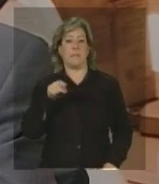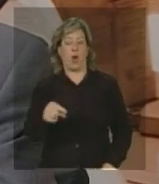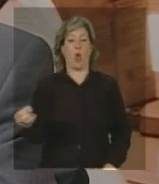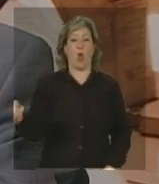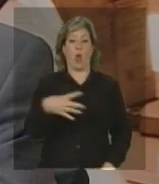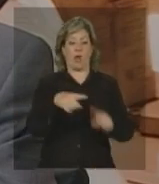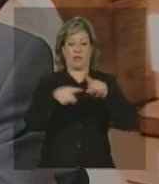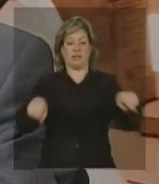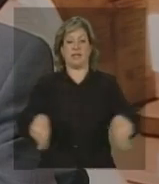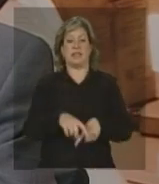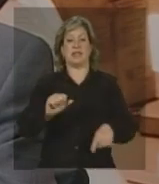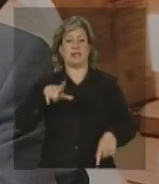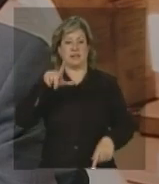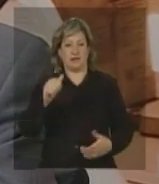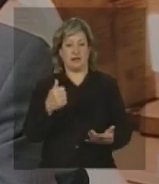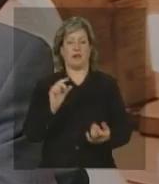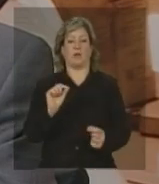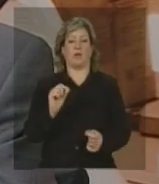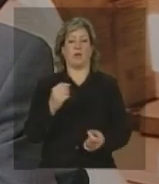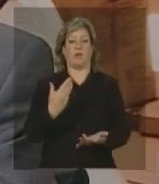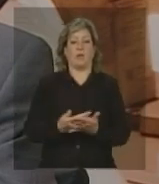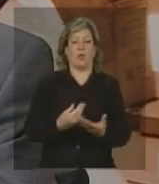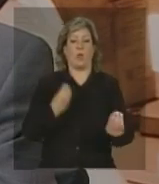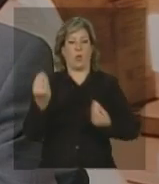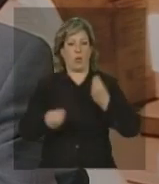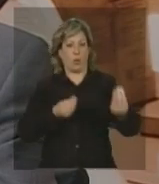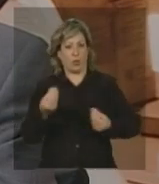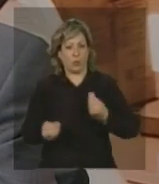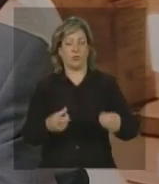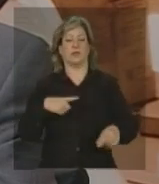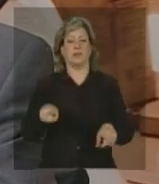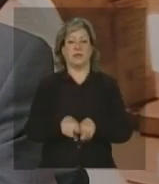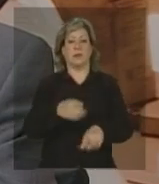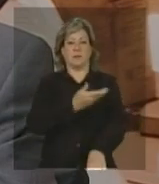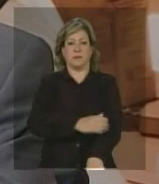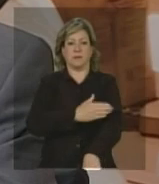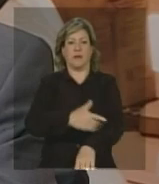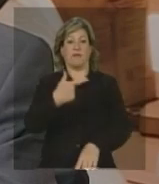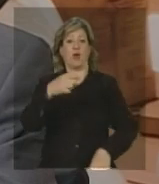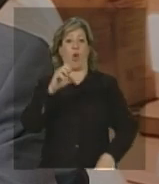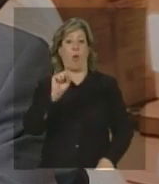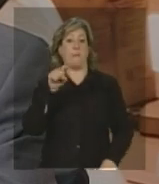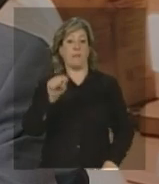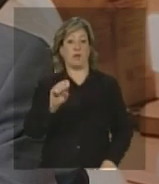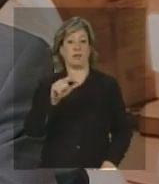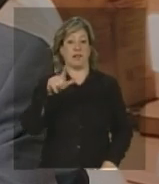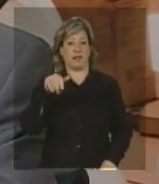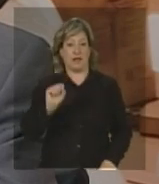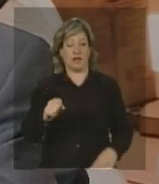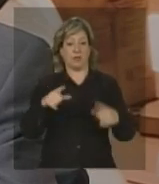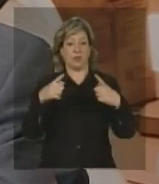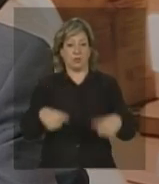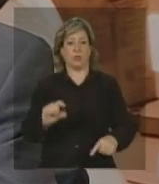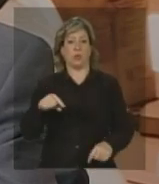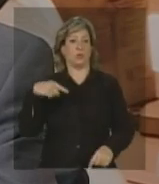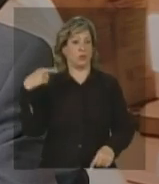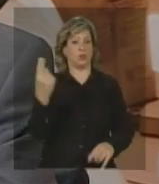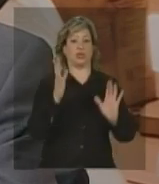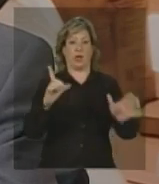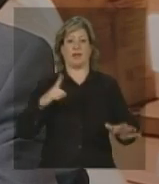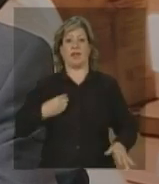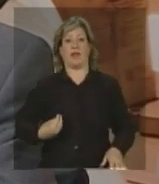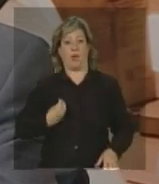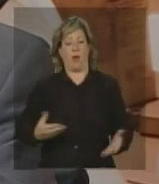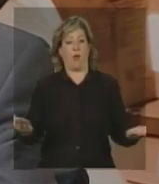recurso multifuncional e também a atualização e qualificação das 28 mil salas de recurso multifuncional já existentes